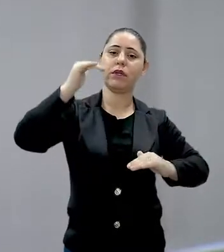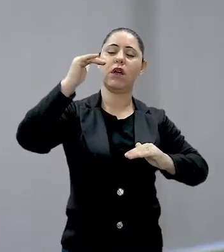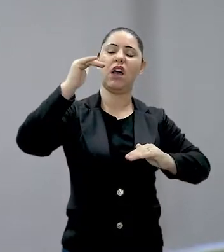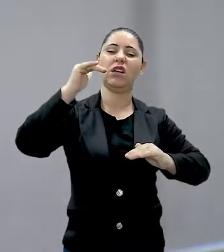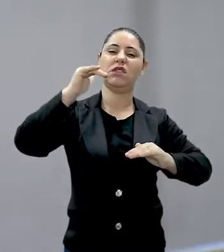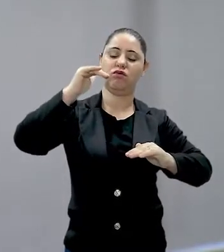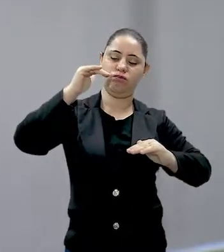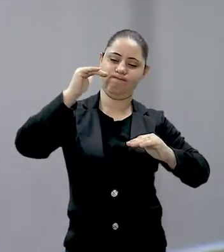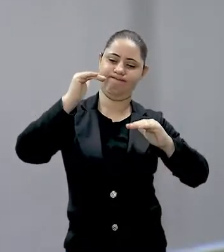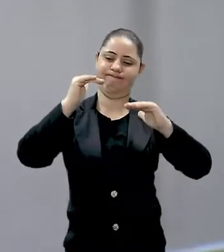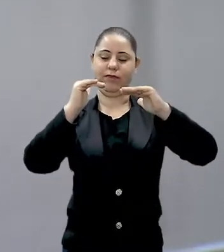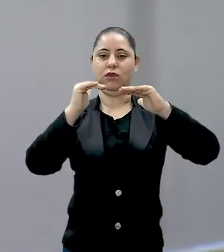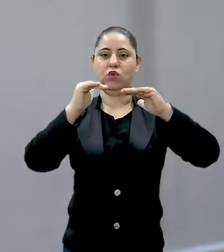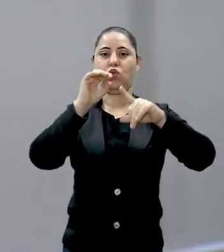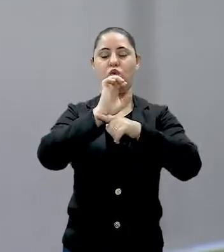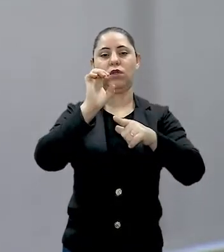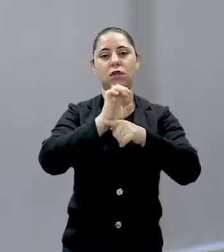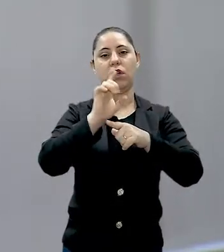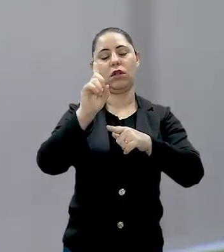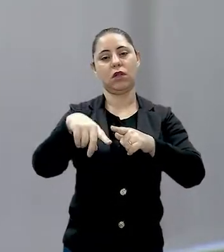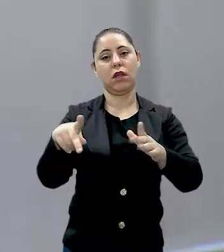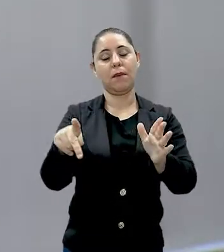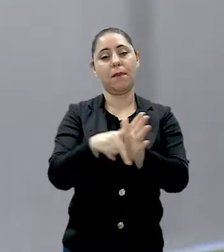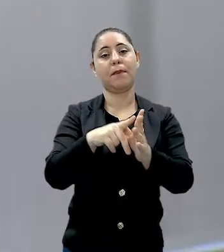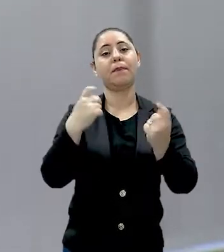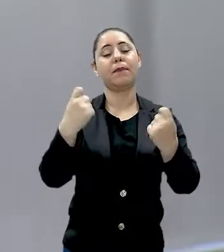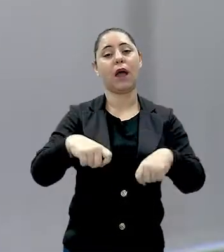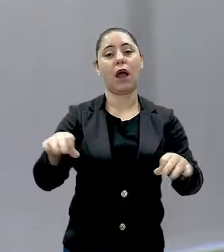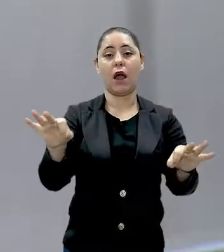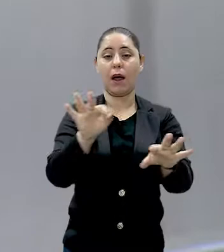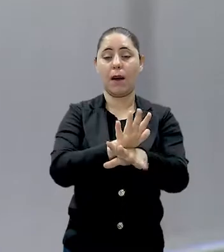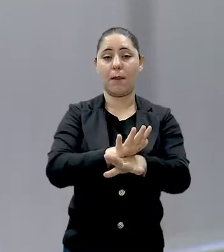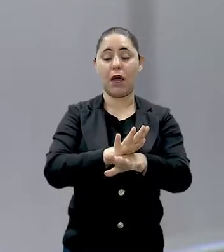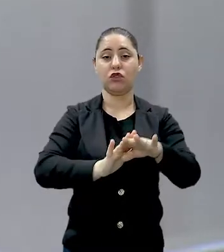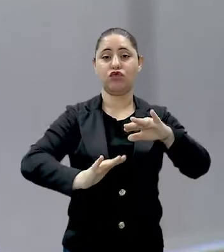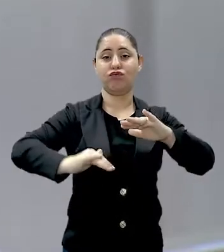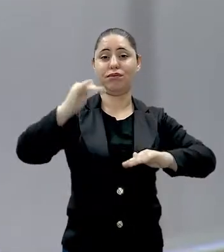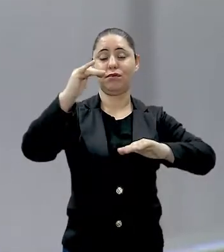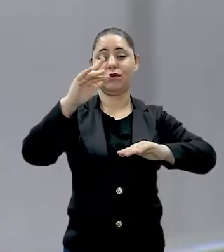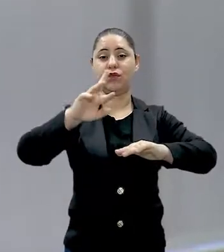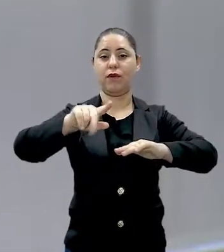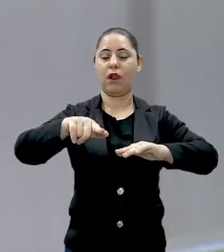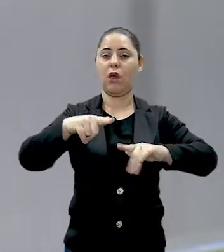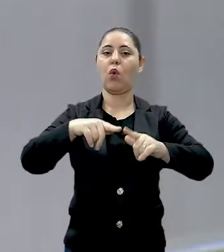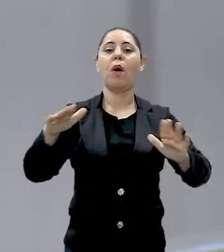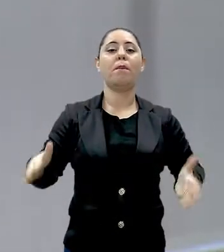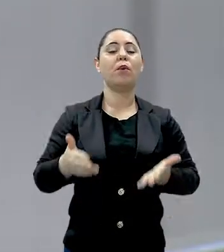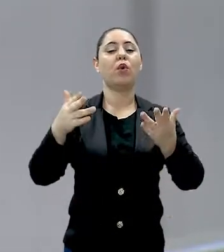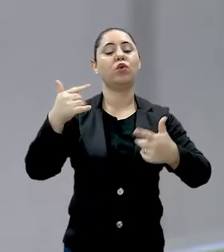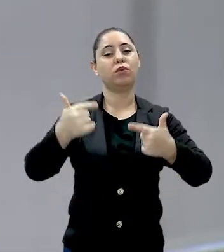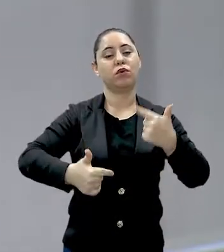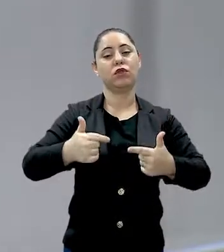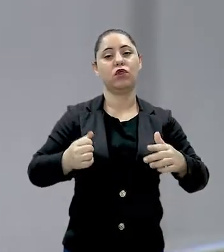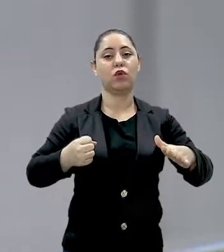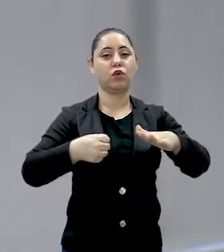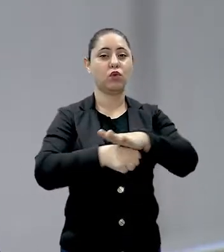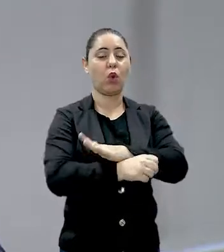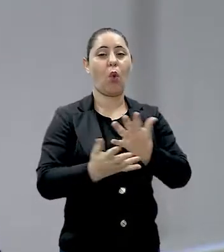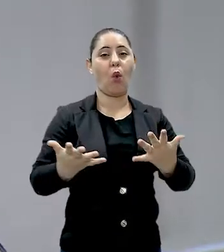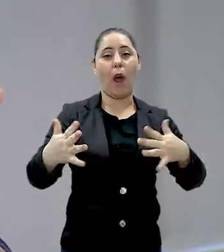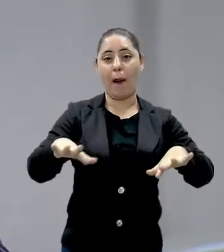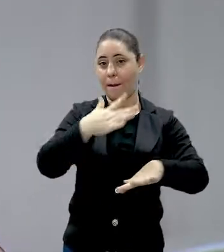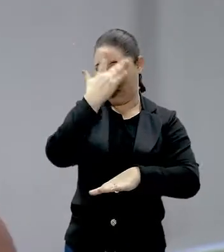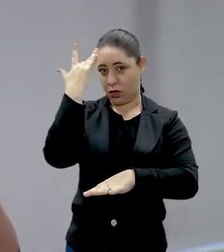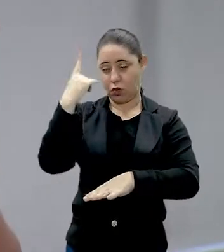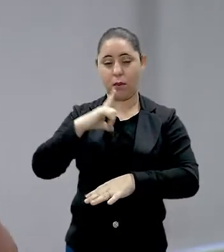Nós estamos falando de o Estado, que é o único instrumento capaz de combater com eficiência a desigualdade, promover políticas de inclusão para que